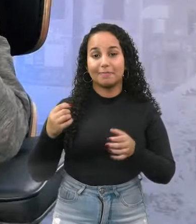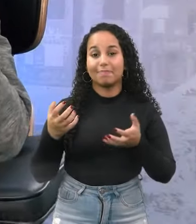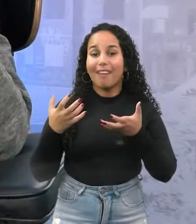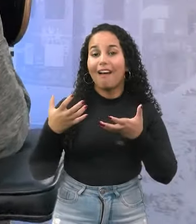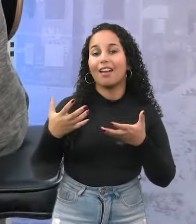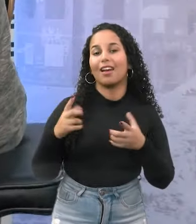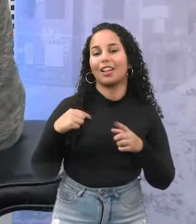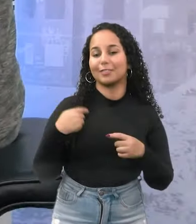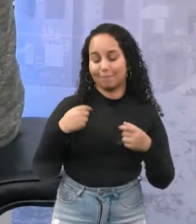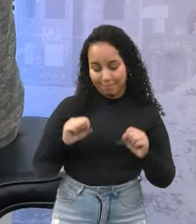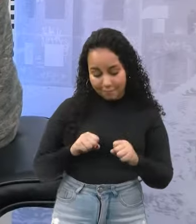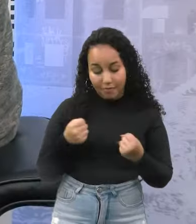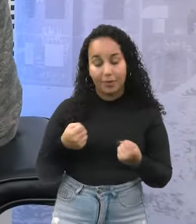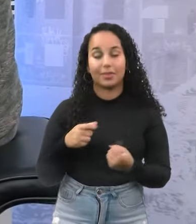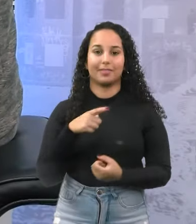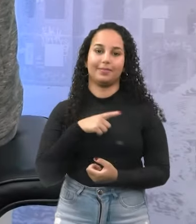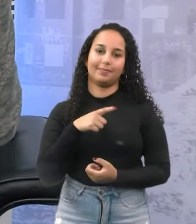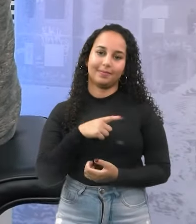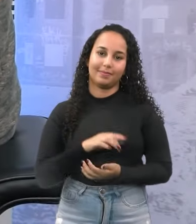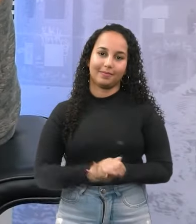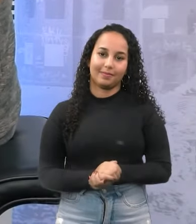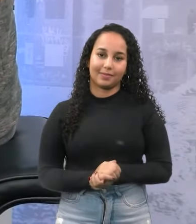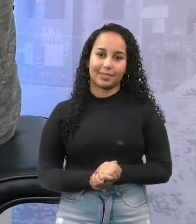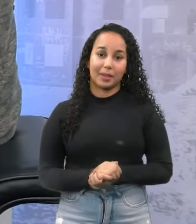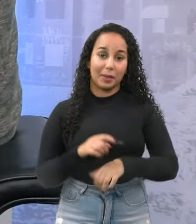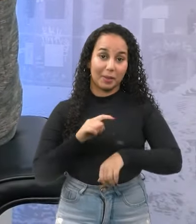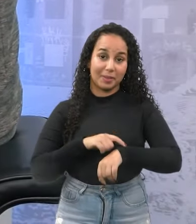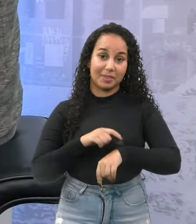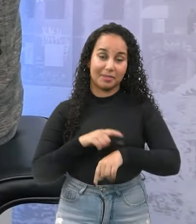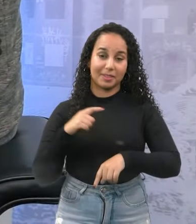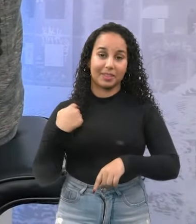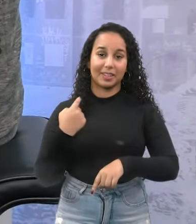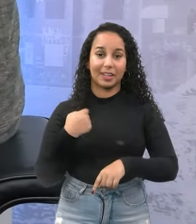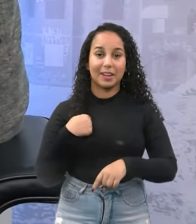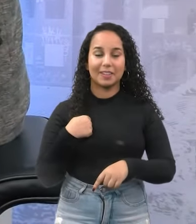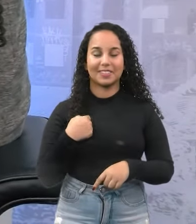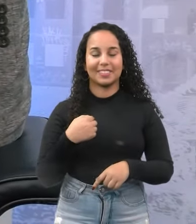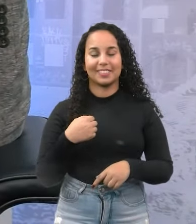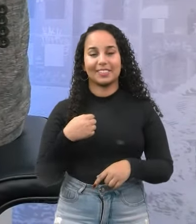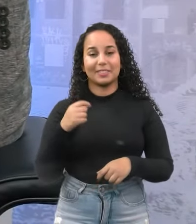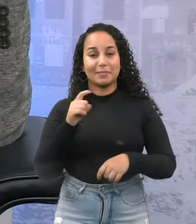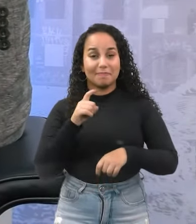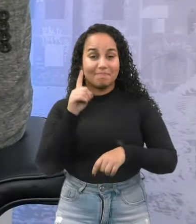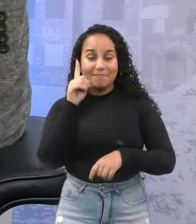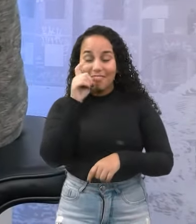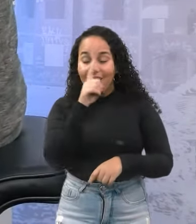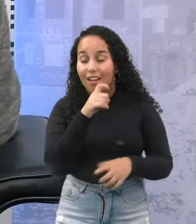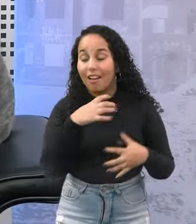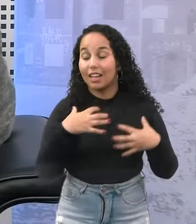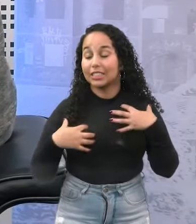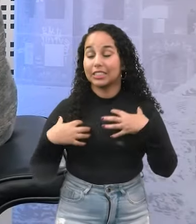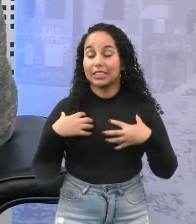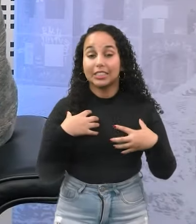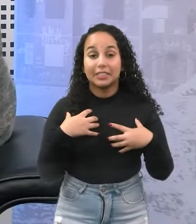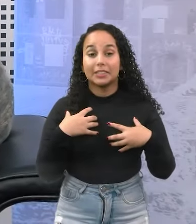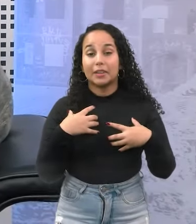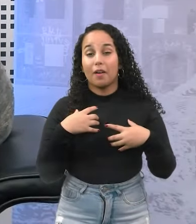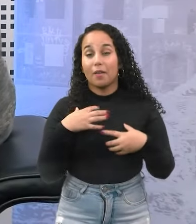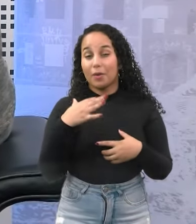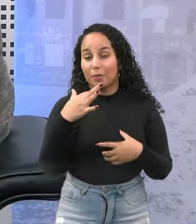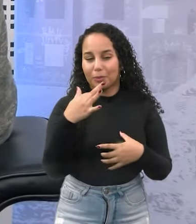Israel. Só que quando nós somos provados, a promoção logo virá. Ninguém é provado